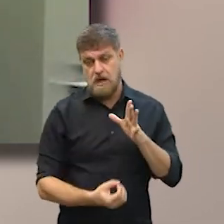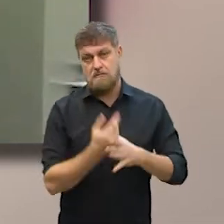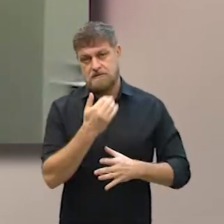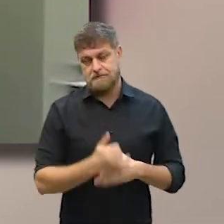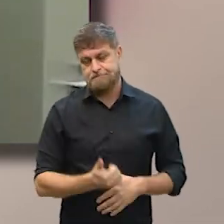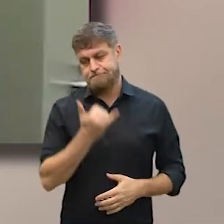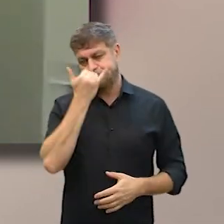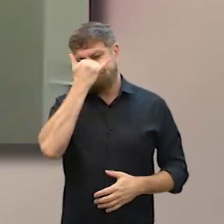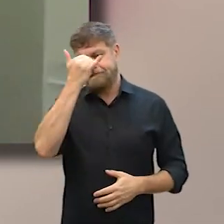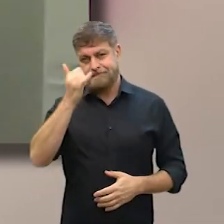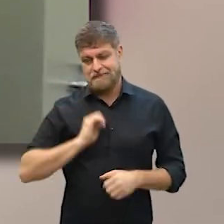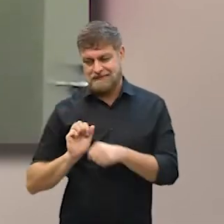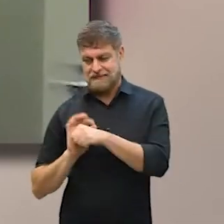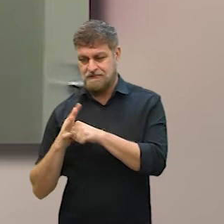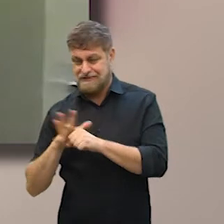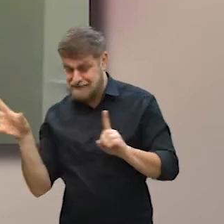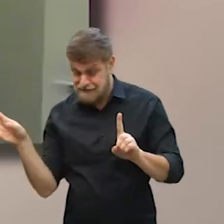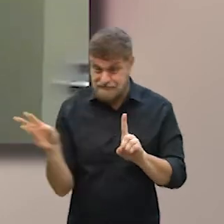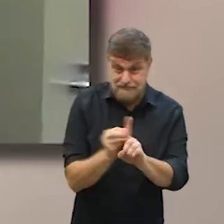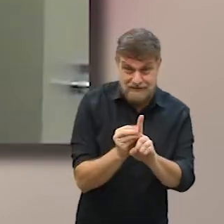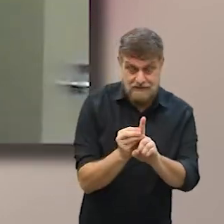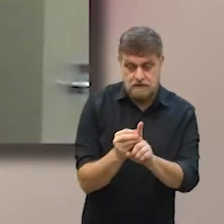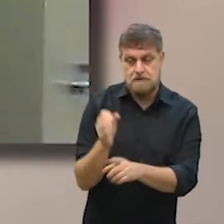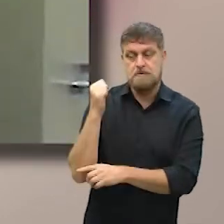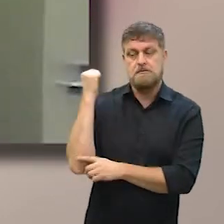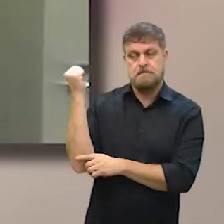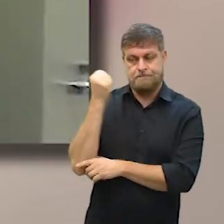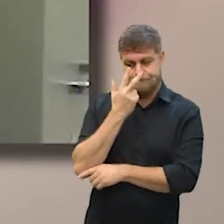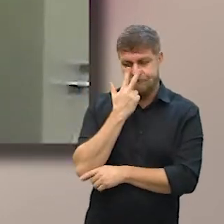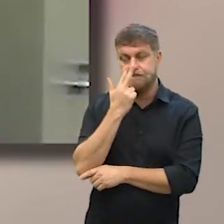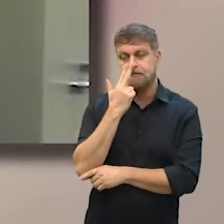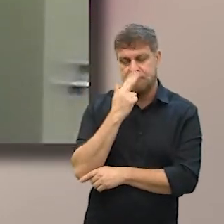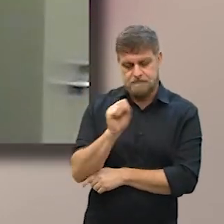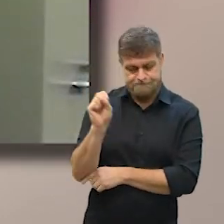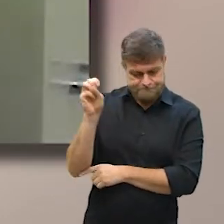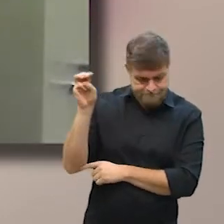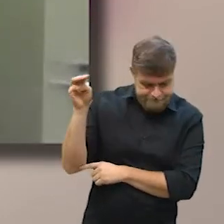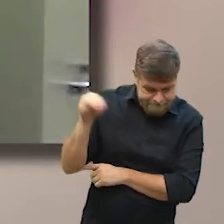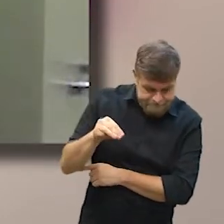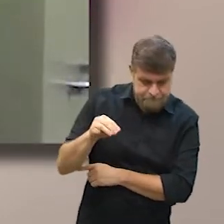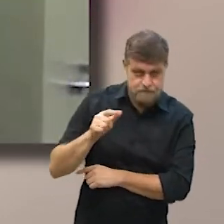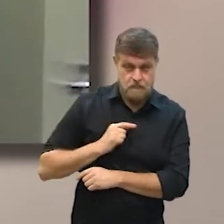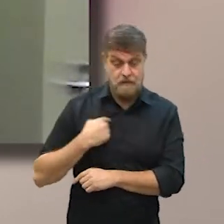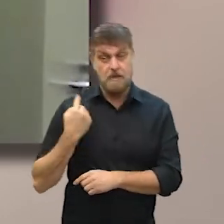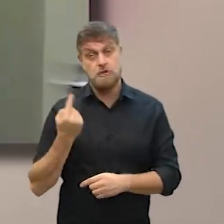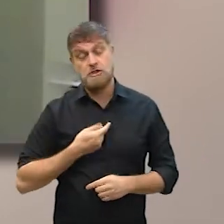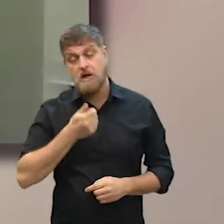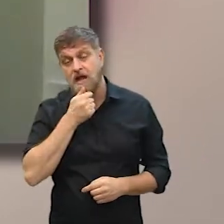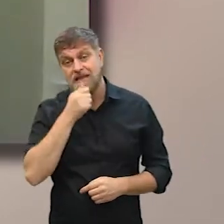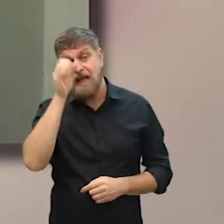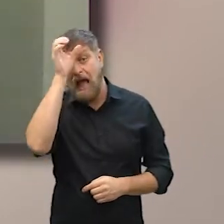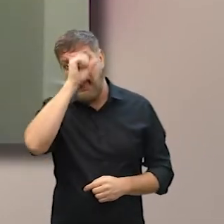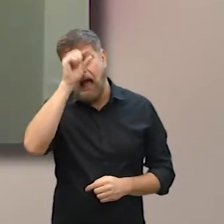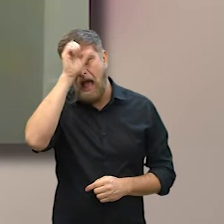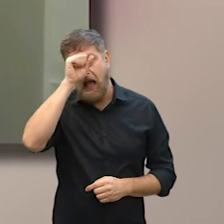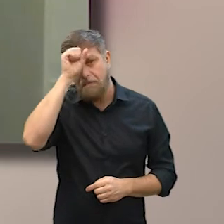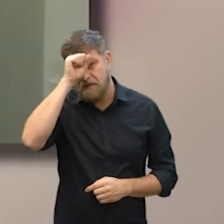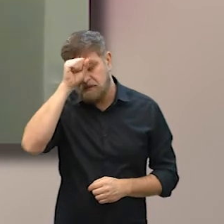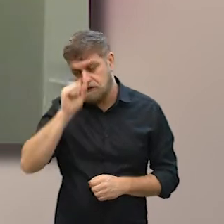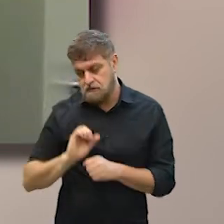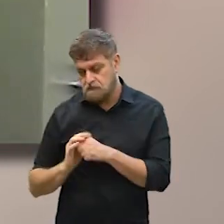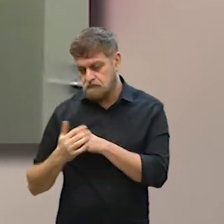amido esses o risco de fazer uma corrida de mais grave parece ser maior então eu quero está aprendendo